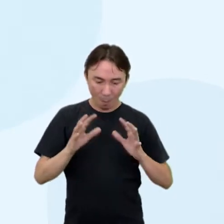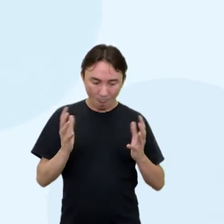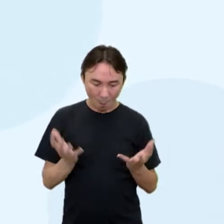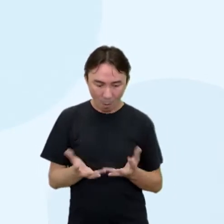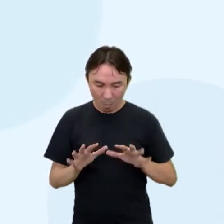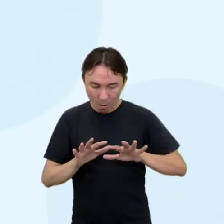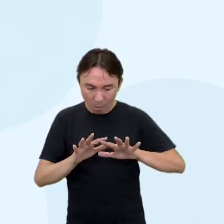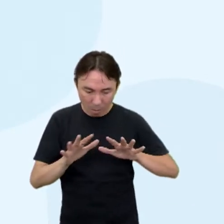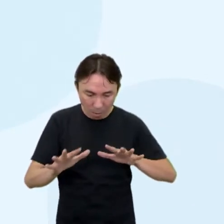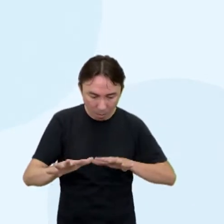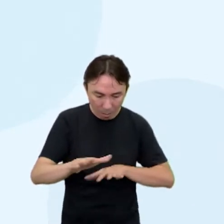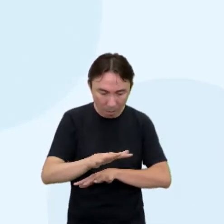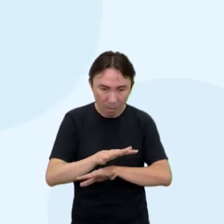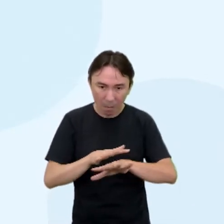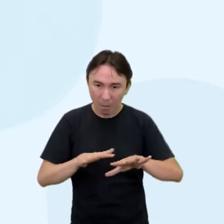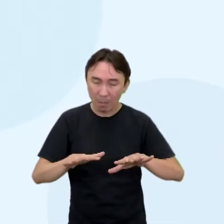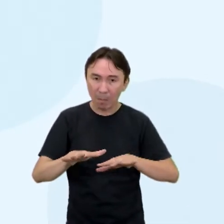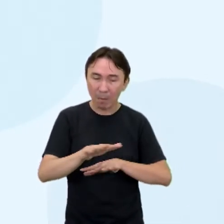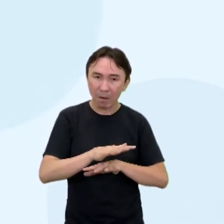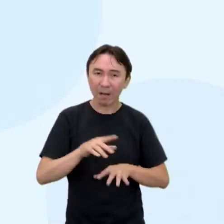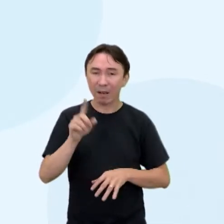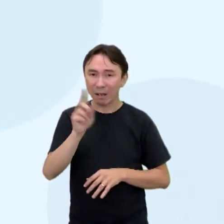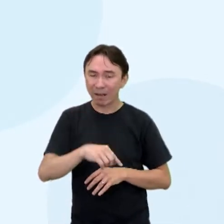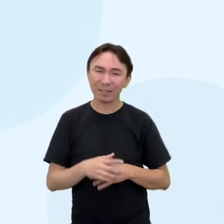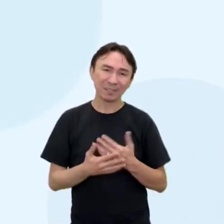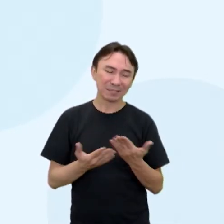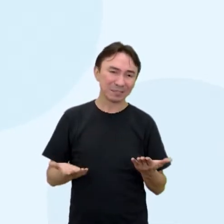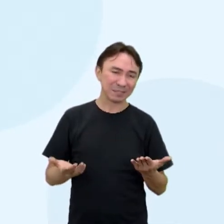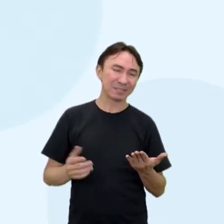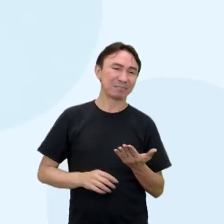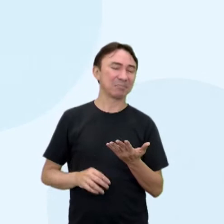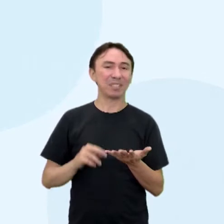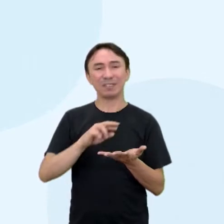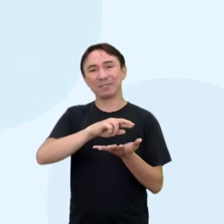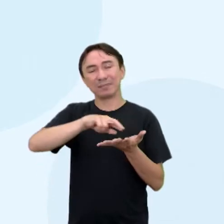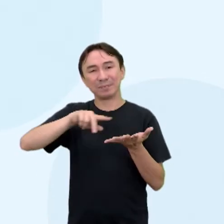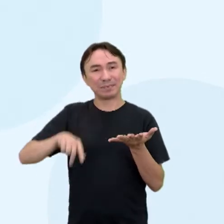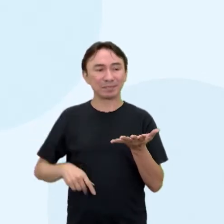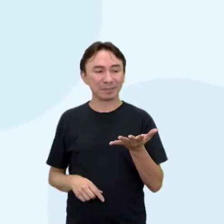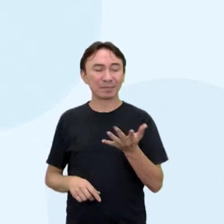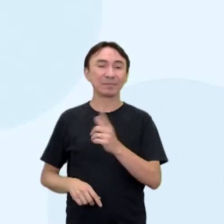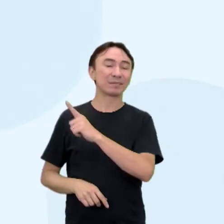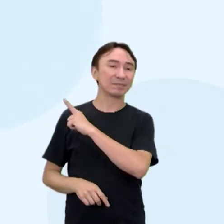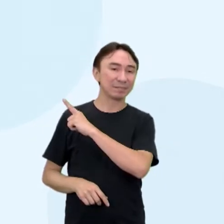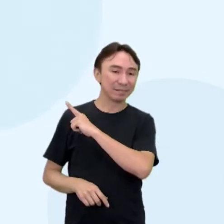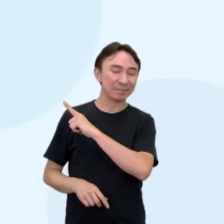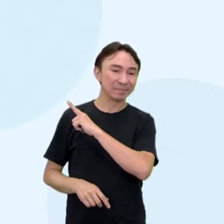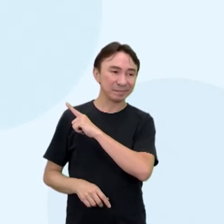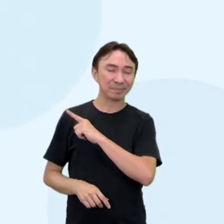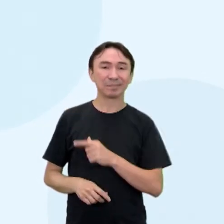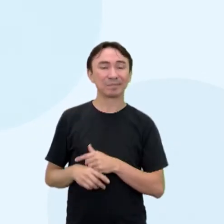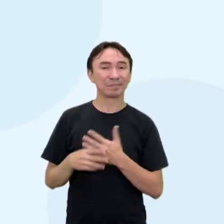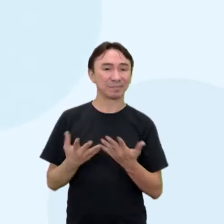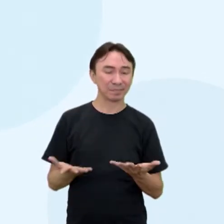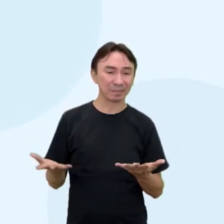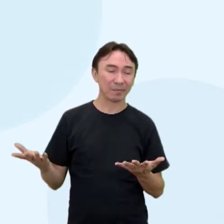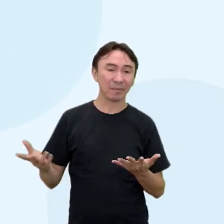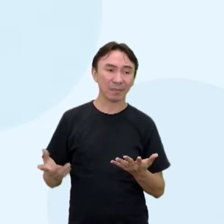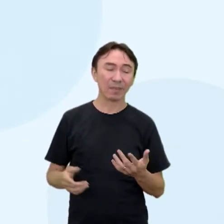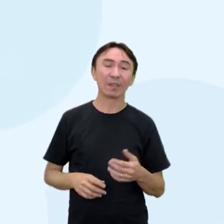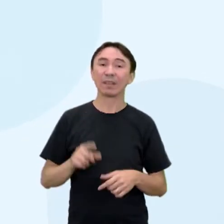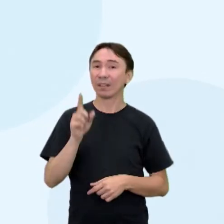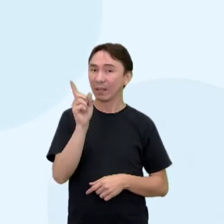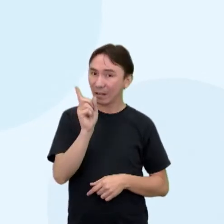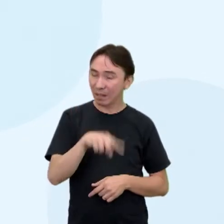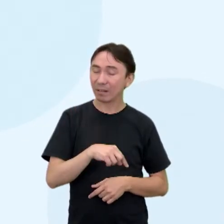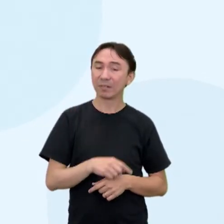regressão linear simples? Ora, guardada a questão fantasiosa da coisa, é mais ou menos isso mesmo, tá? Então a